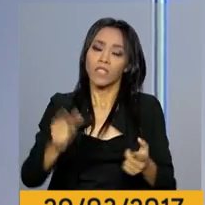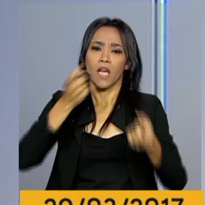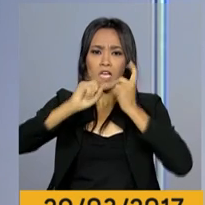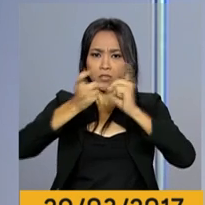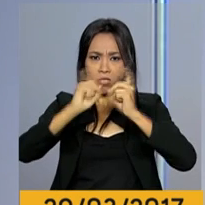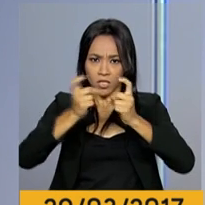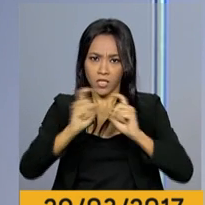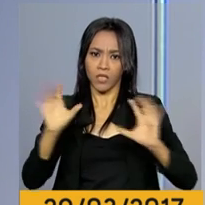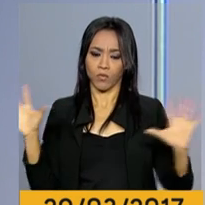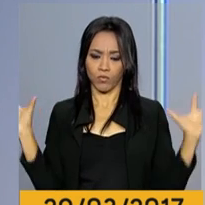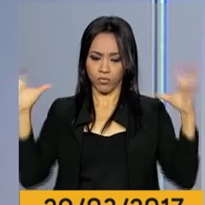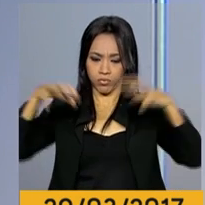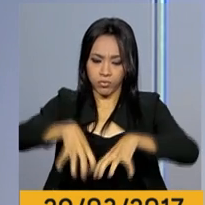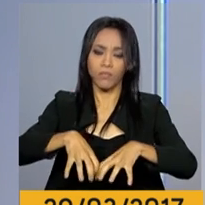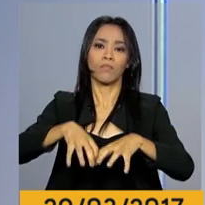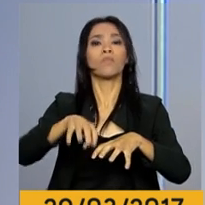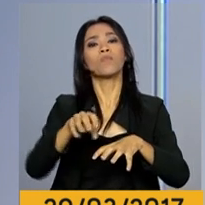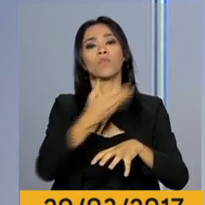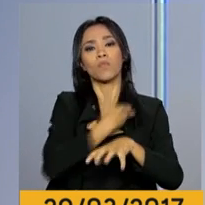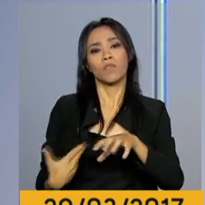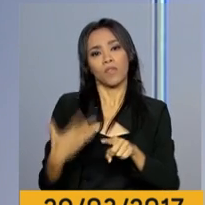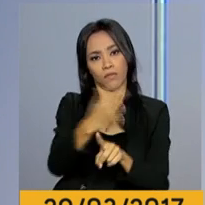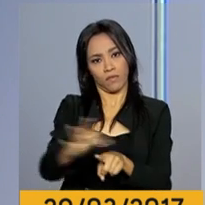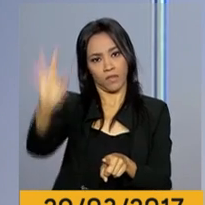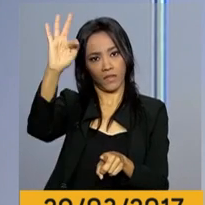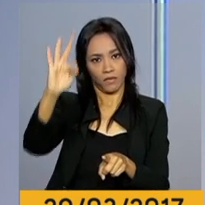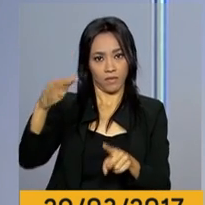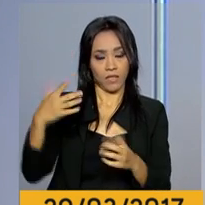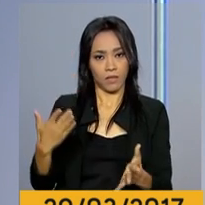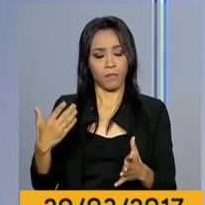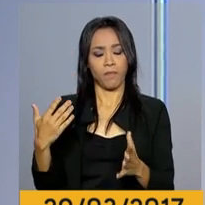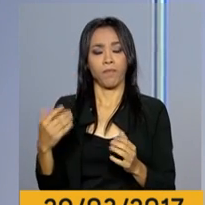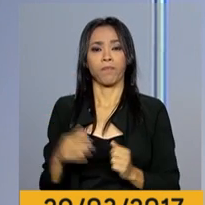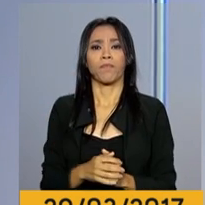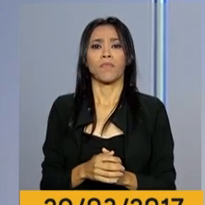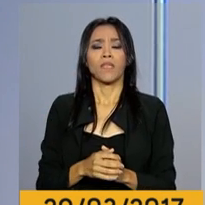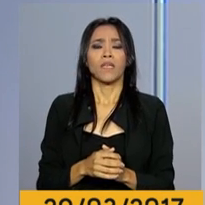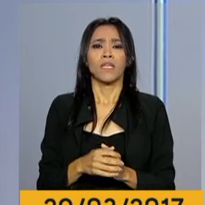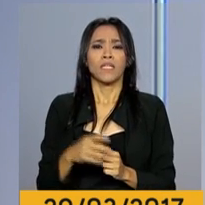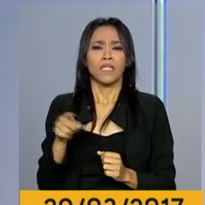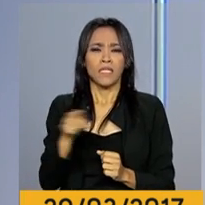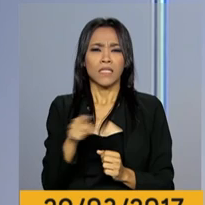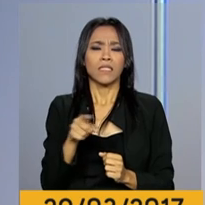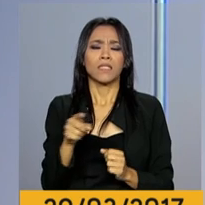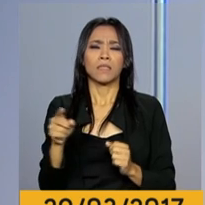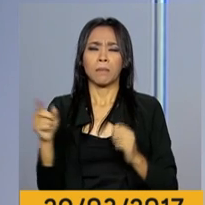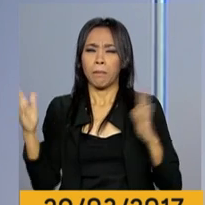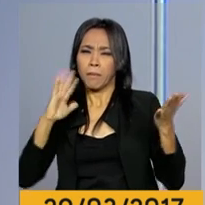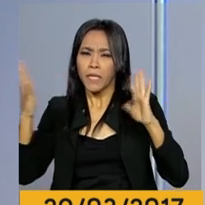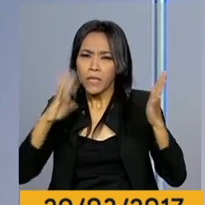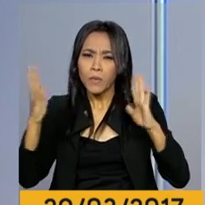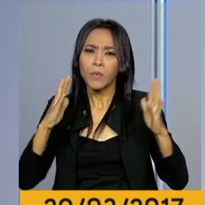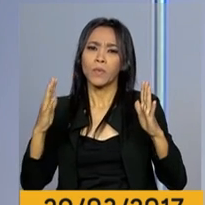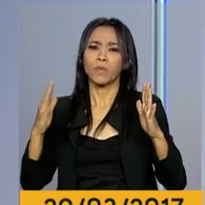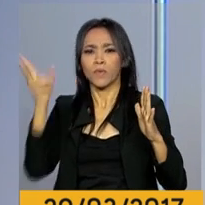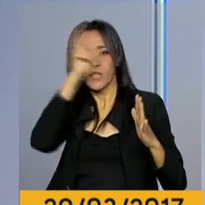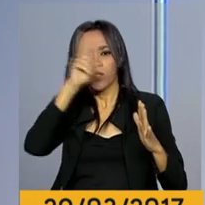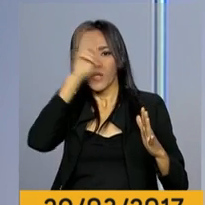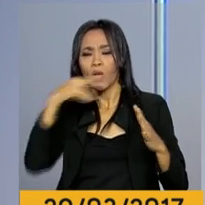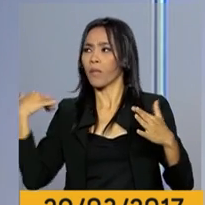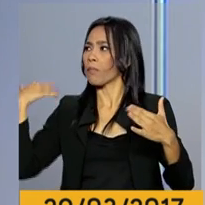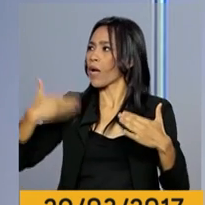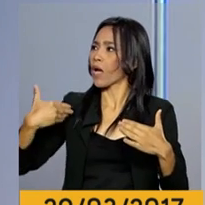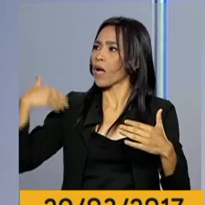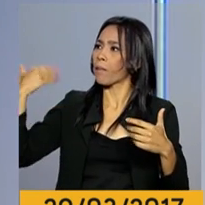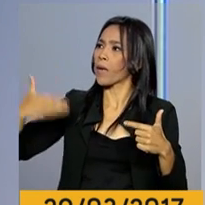e interessante nos períodos juridicamente democráticos porque a cada momento que eu acabei de